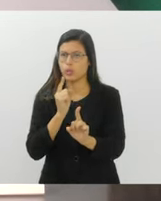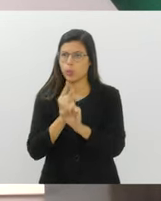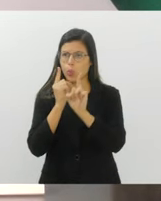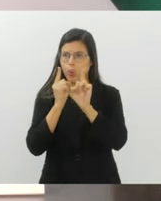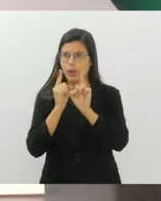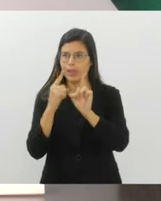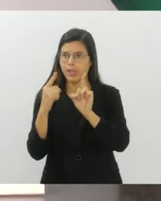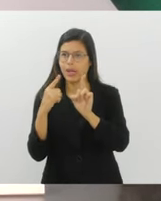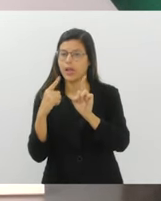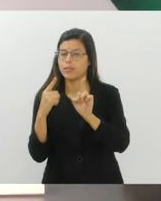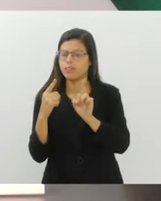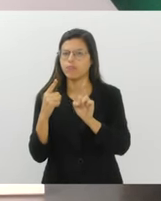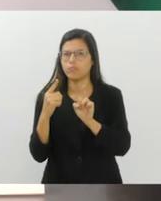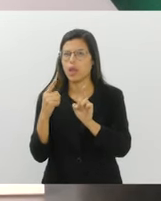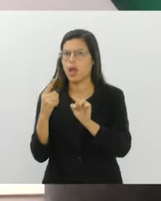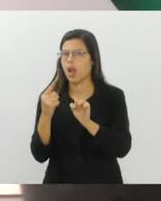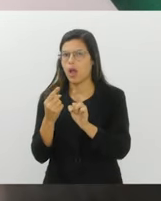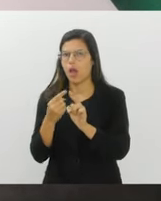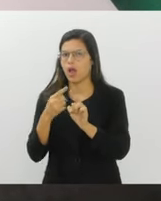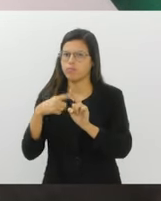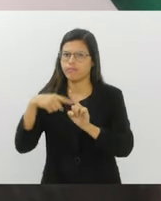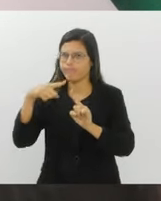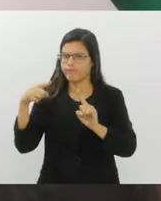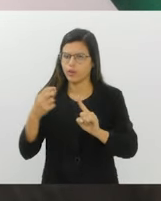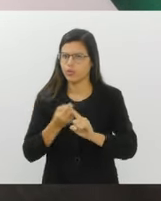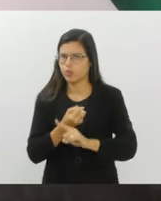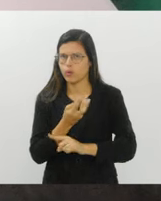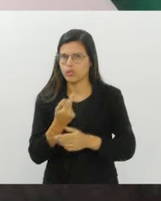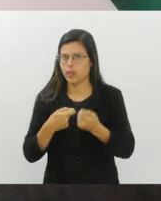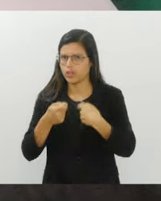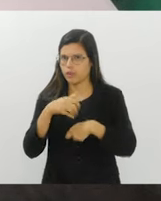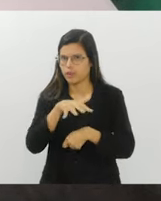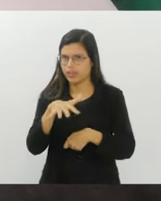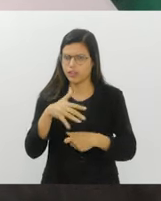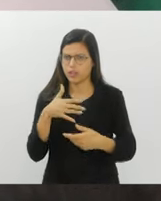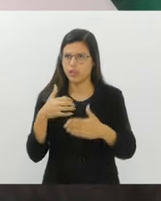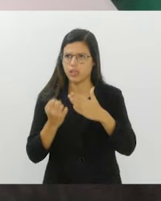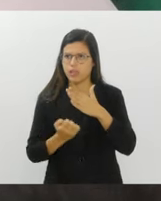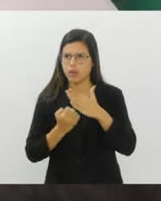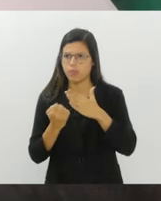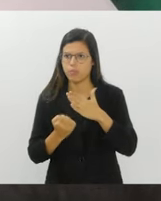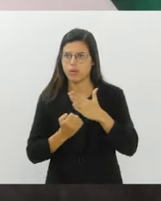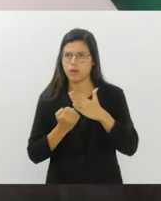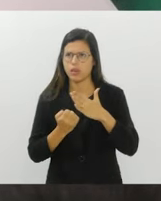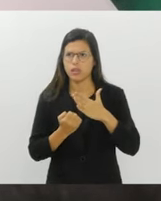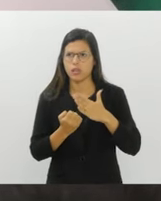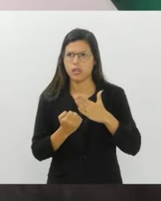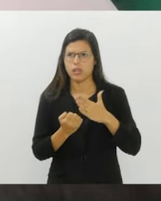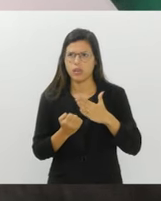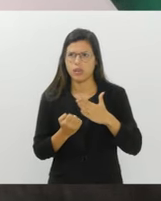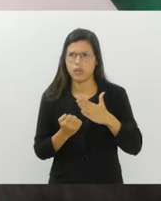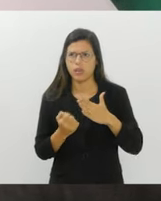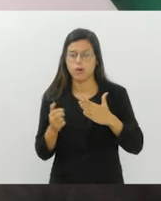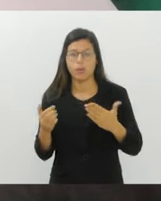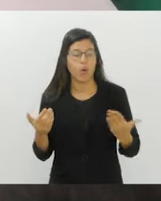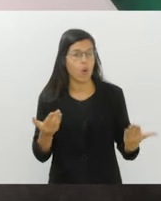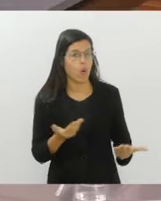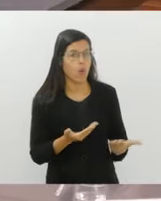ter acesso aos números da Supervia. A gente tem muita dificuldade. Abílio, e a última tentativa... Abílio, o break-even